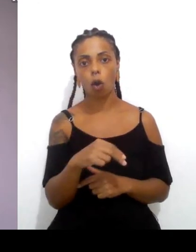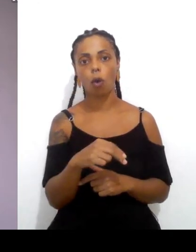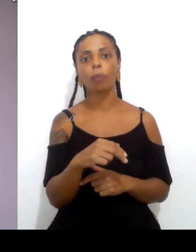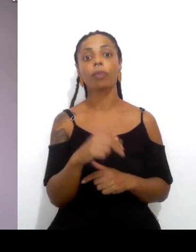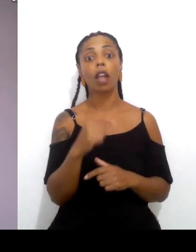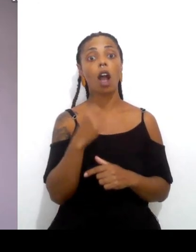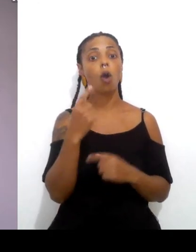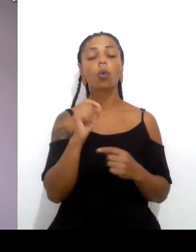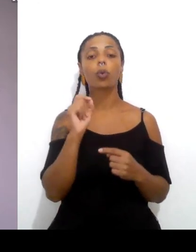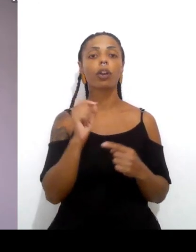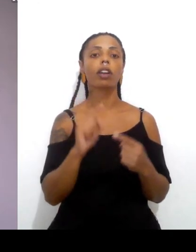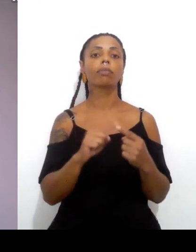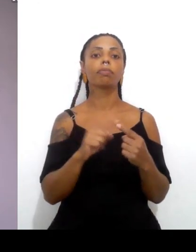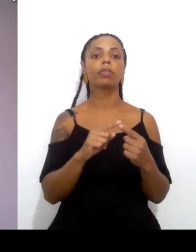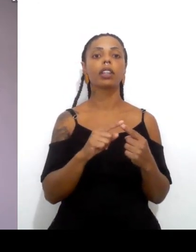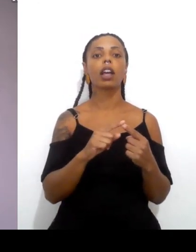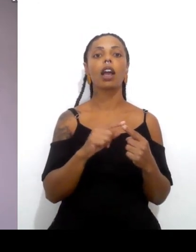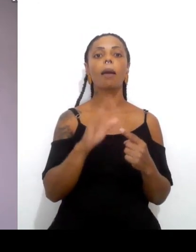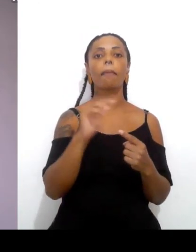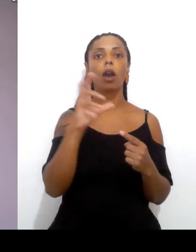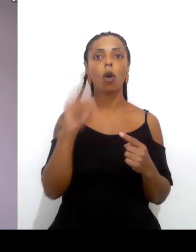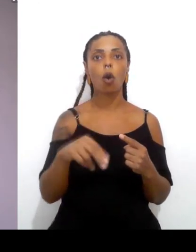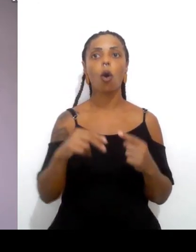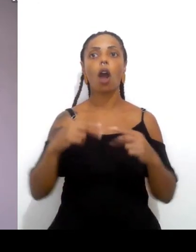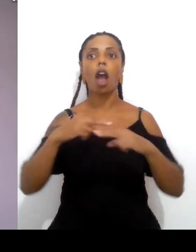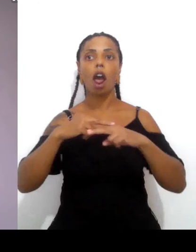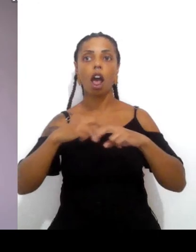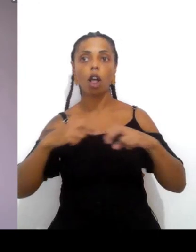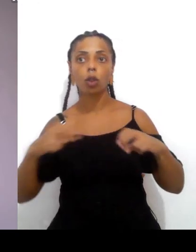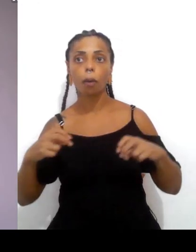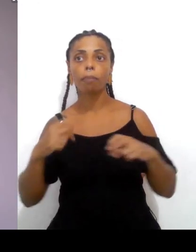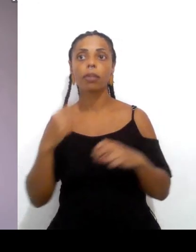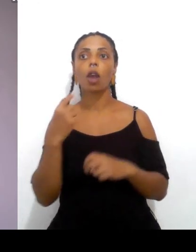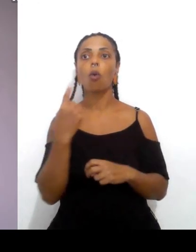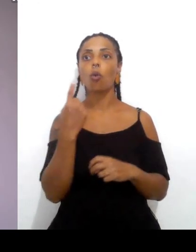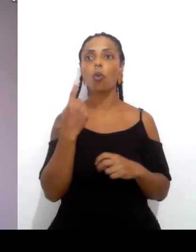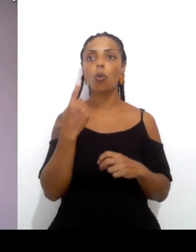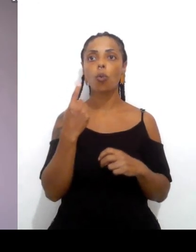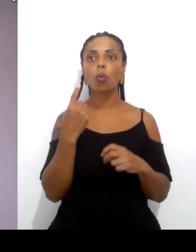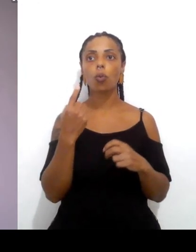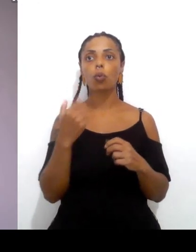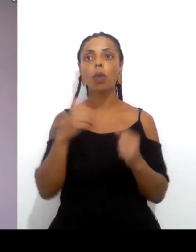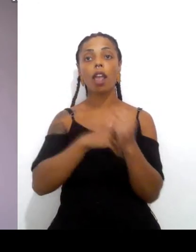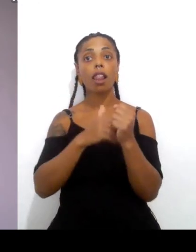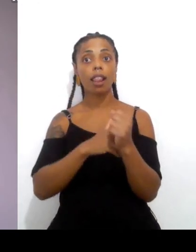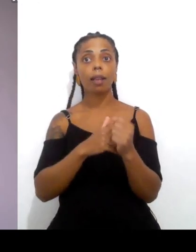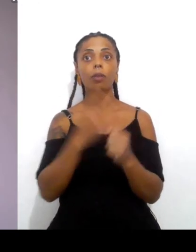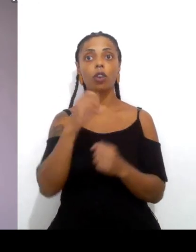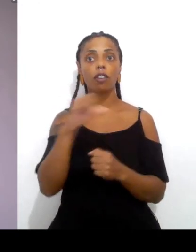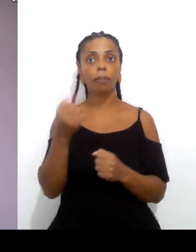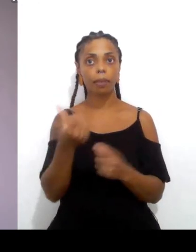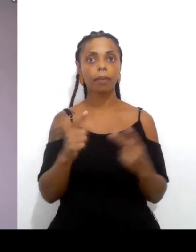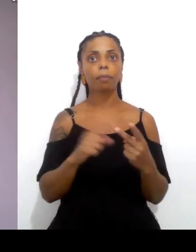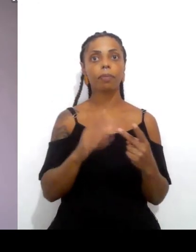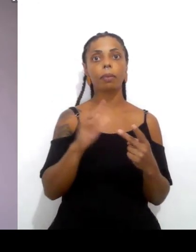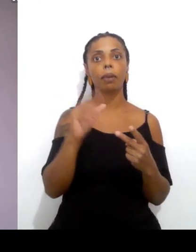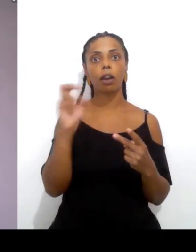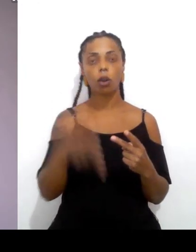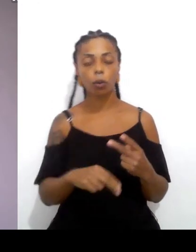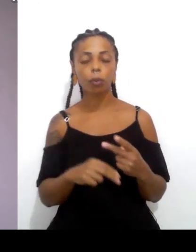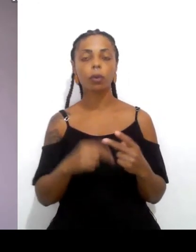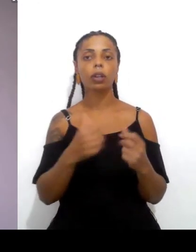Francis Bacon Anatomia de um enigma de 1996 Francis Bacon em seu sangue em de